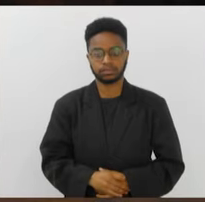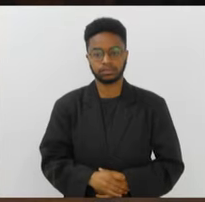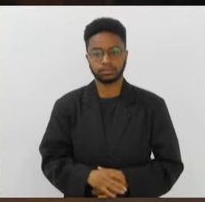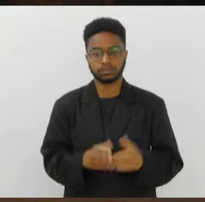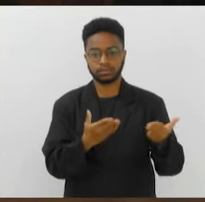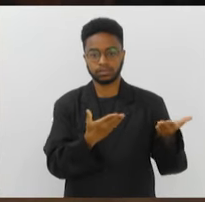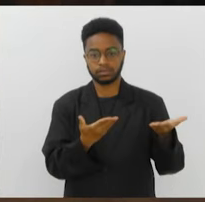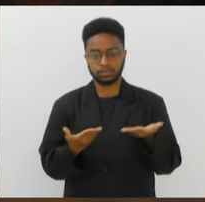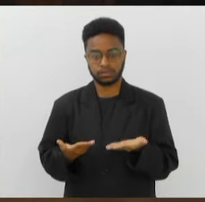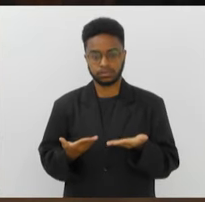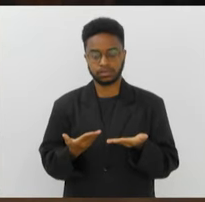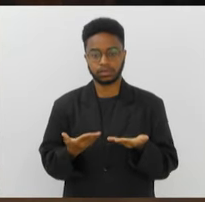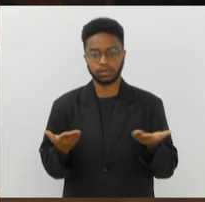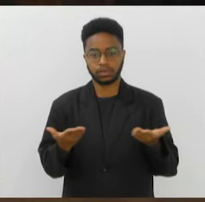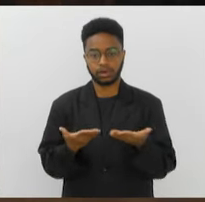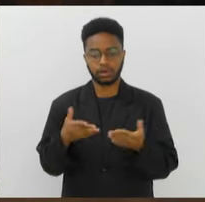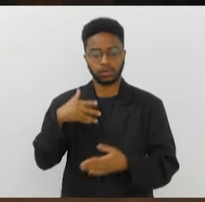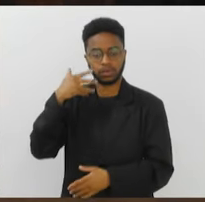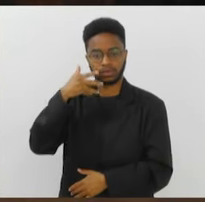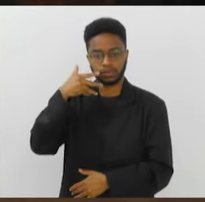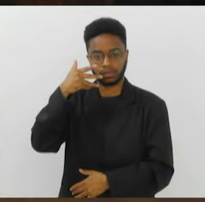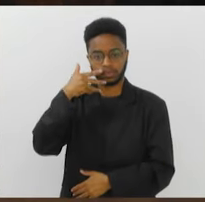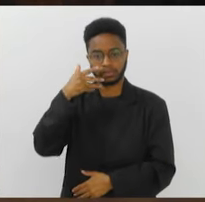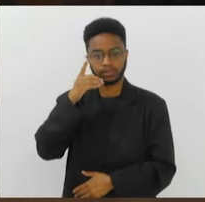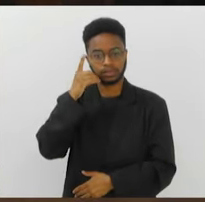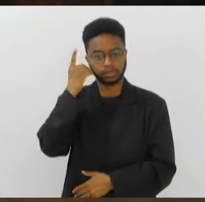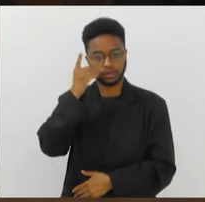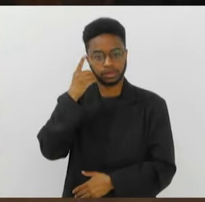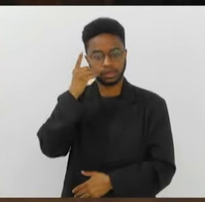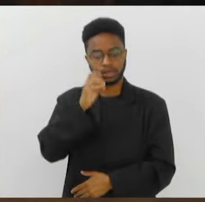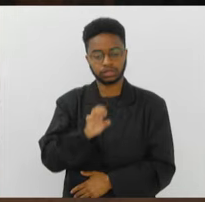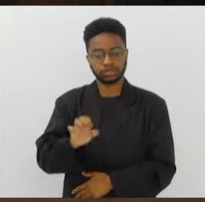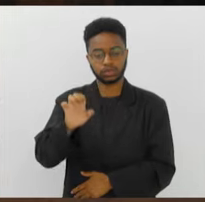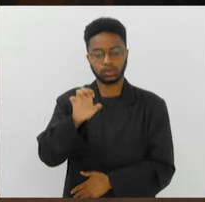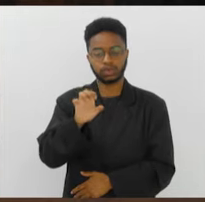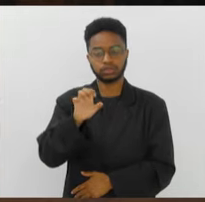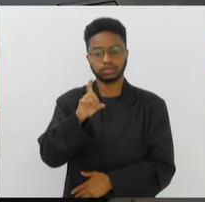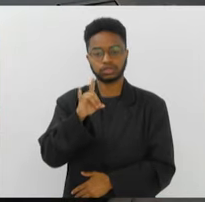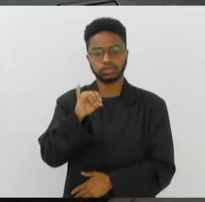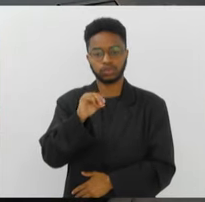Convido ao próximo orador escrito, deputado estadual Dionísio Lins.